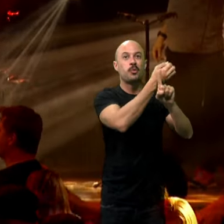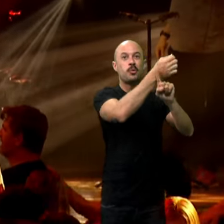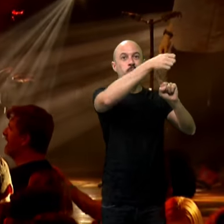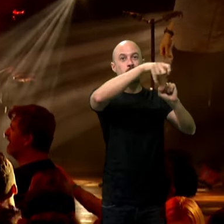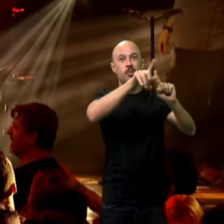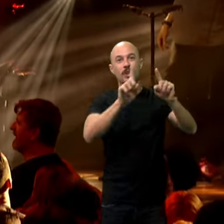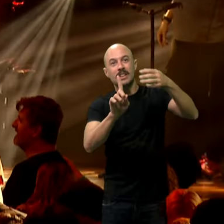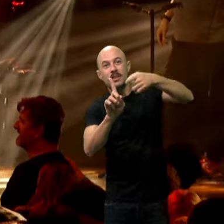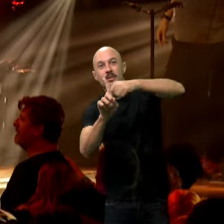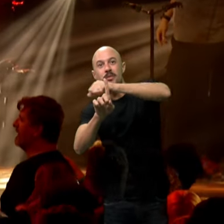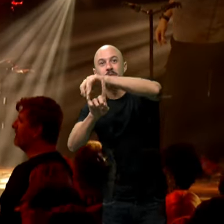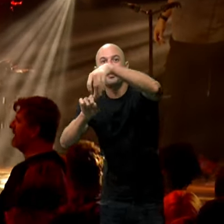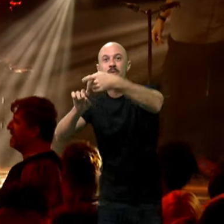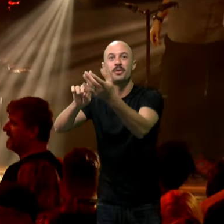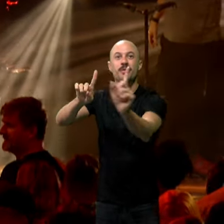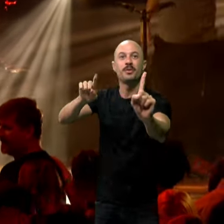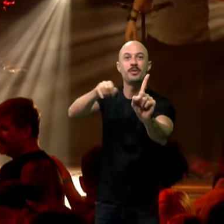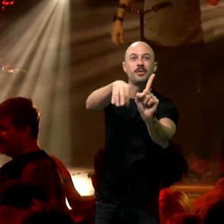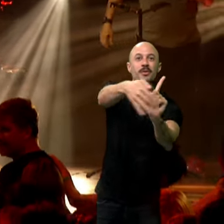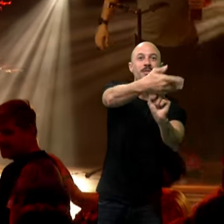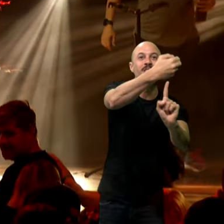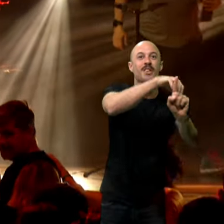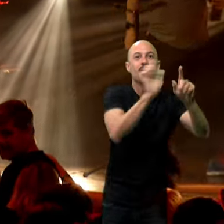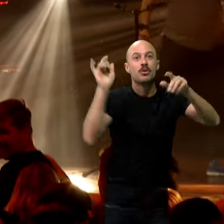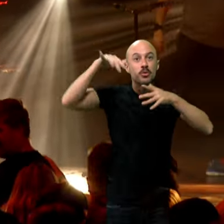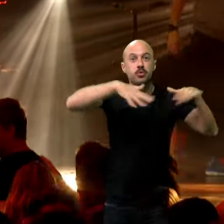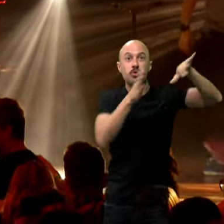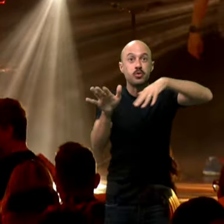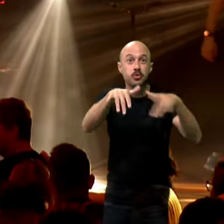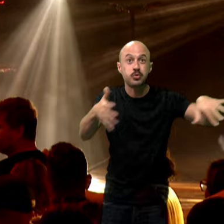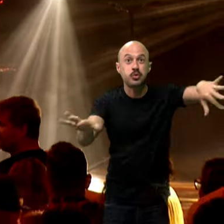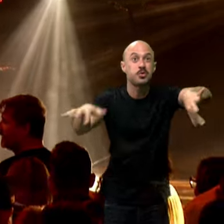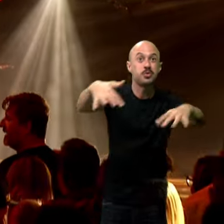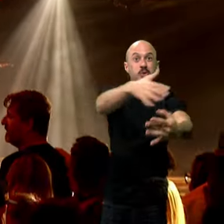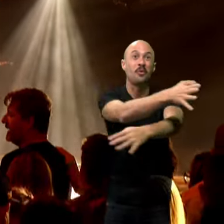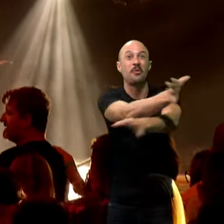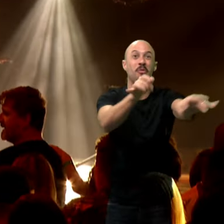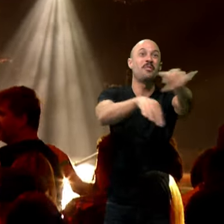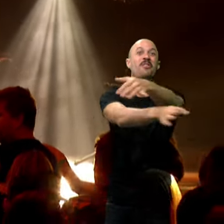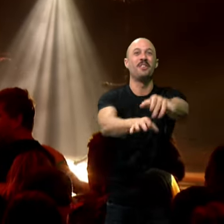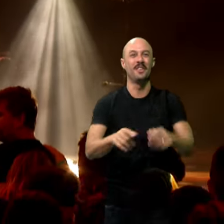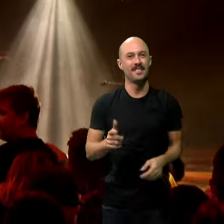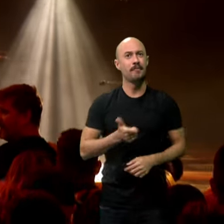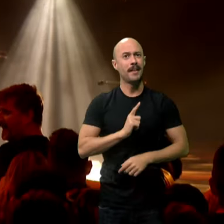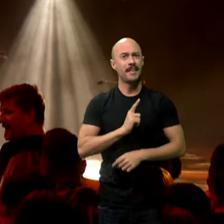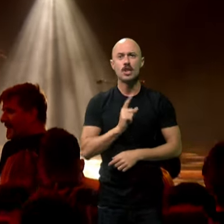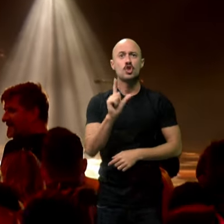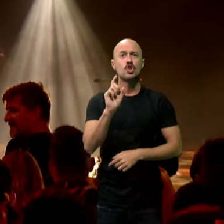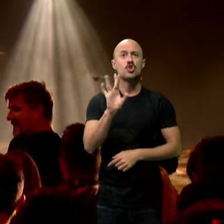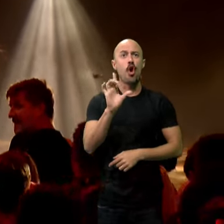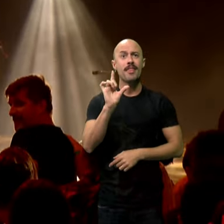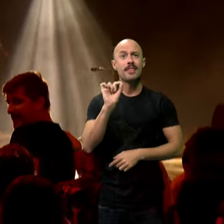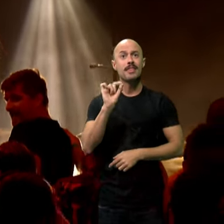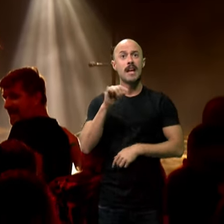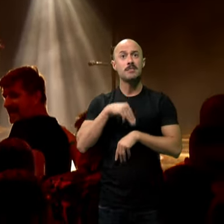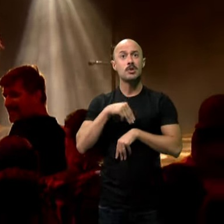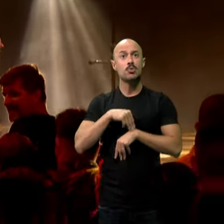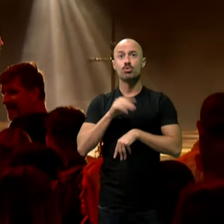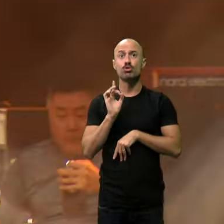recebam a dupla porção nesta tarde. Eu só preciso 10 minutos. Só 10